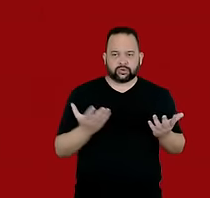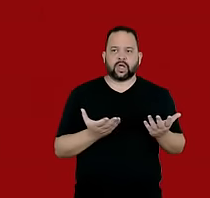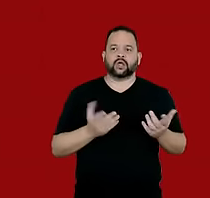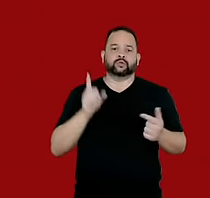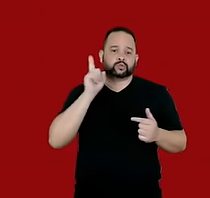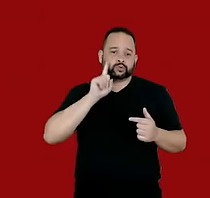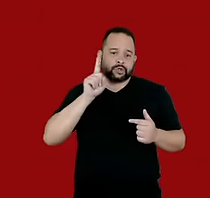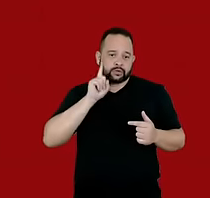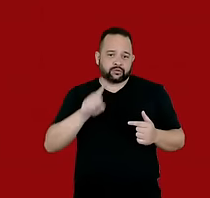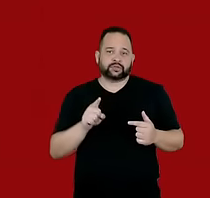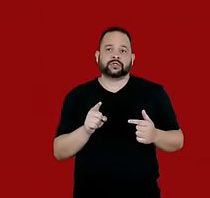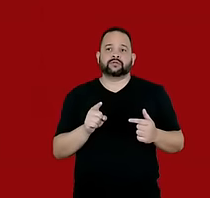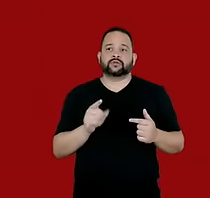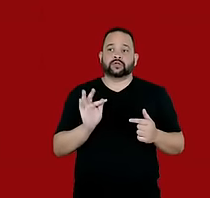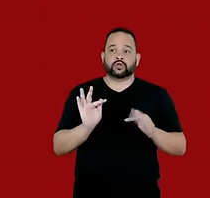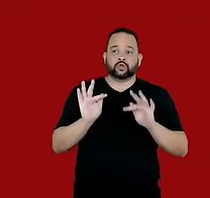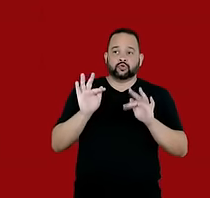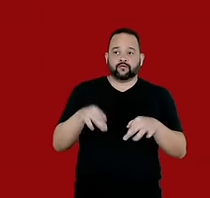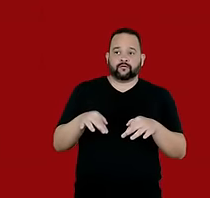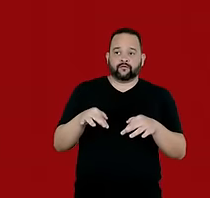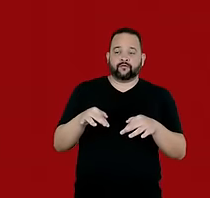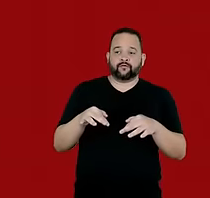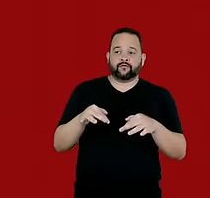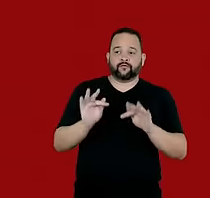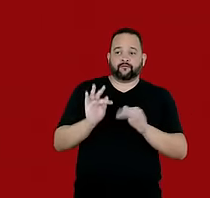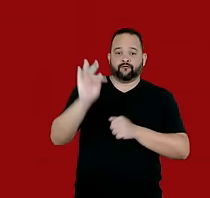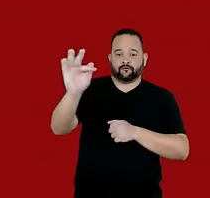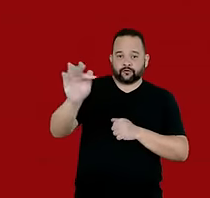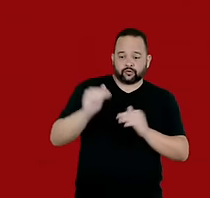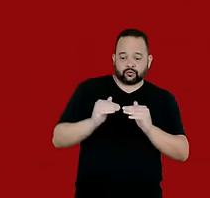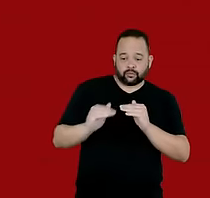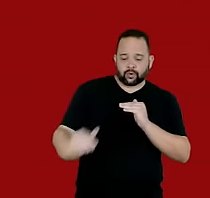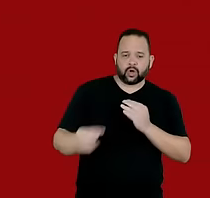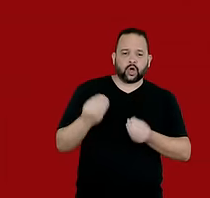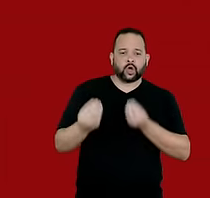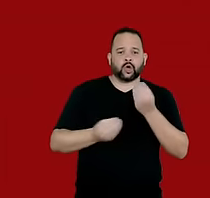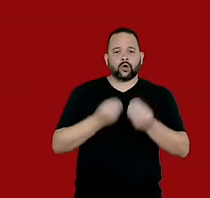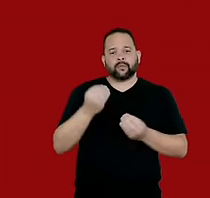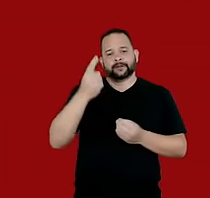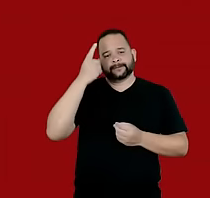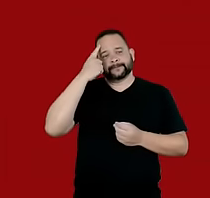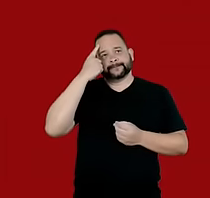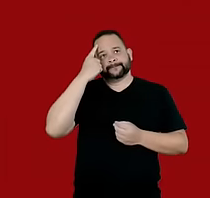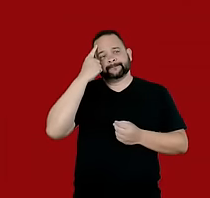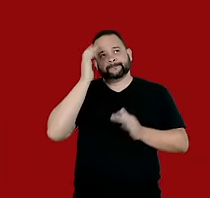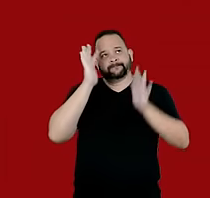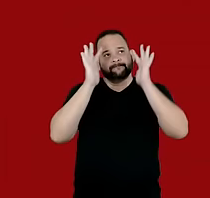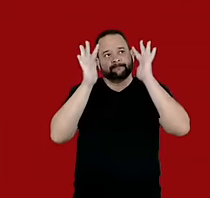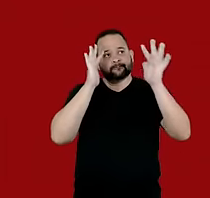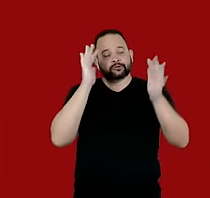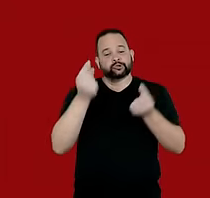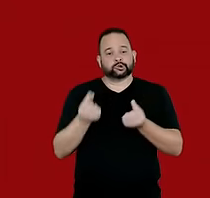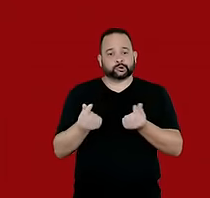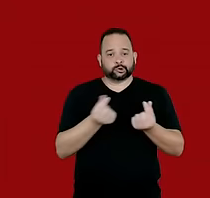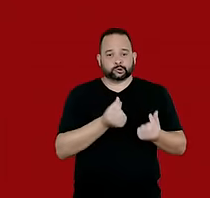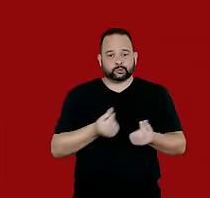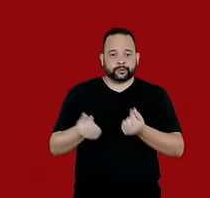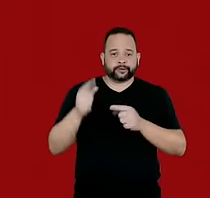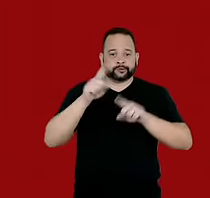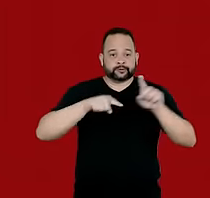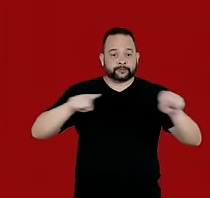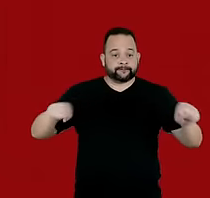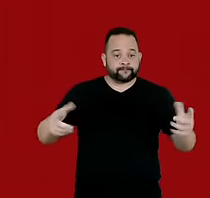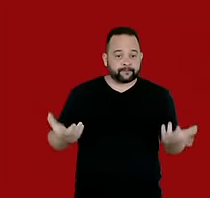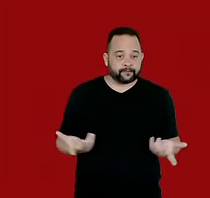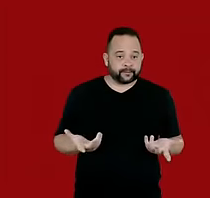e a gente já está em queda no juro brasileiro como é que a gente imagina que os preços dos ativos vão se comportar E aí qual é a melhor qual a de investimento